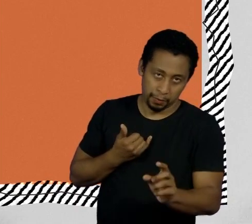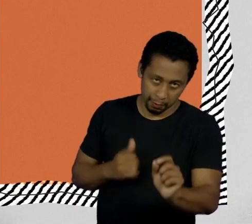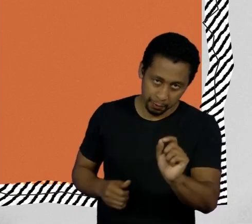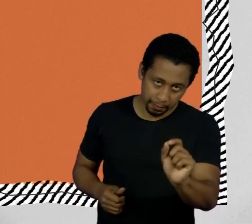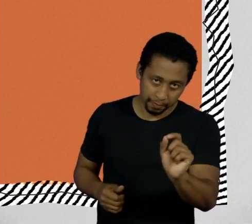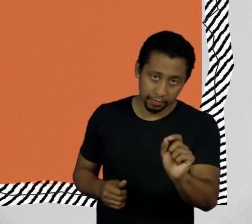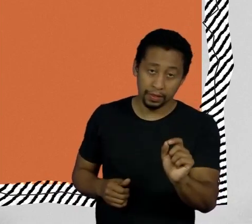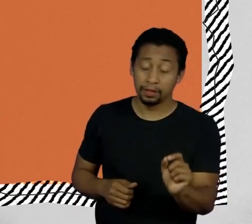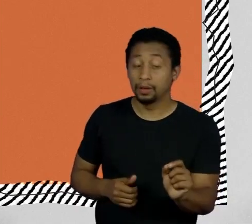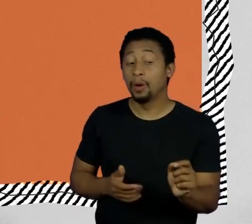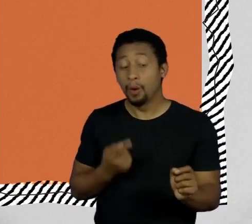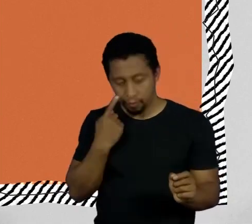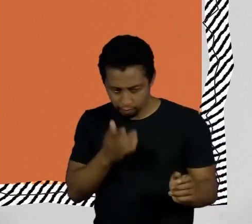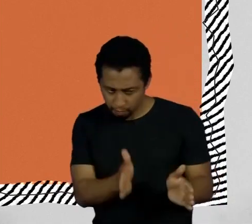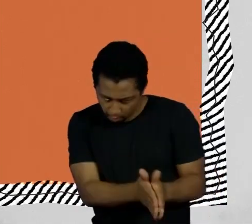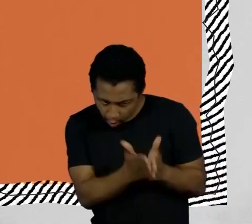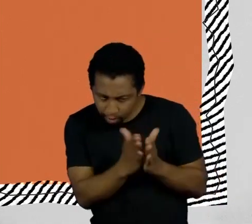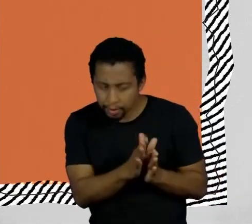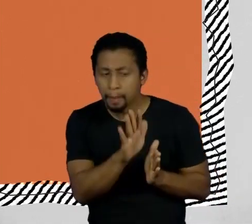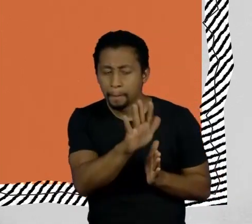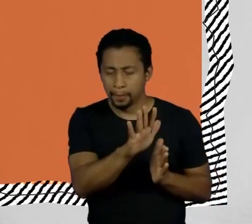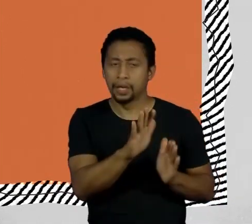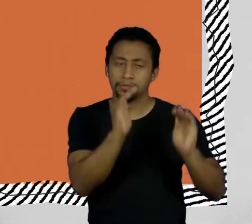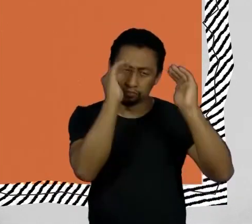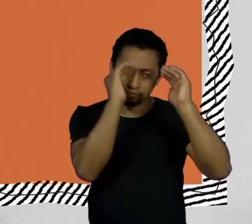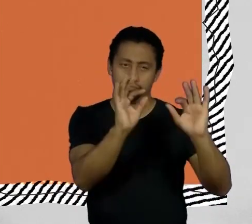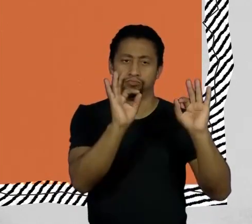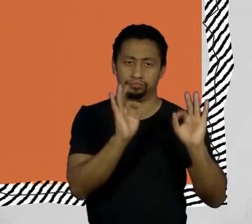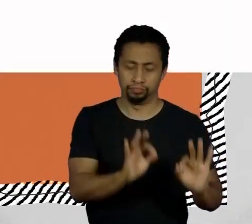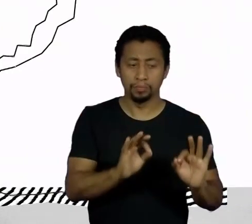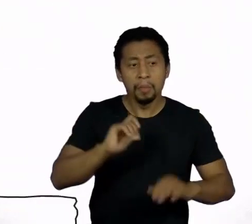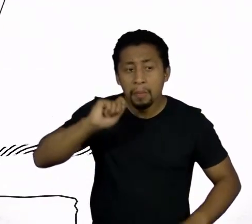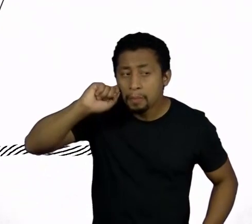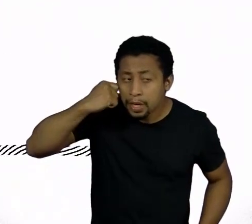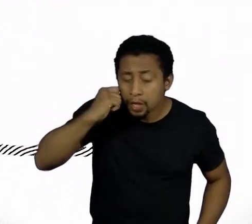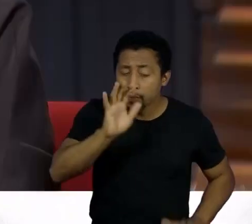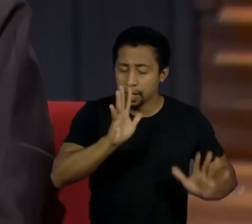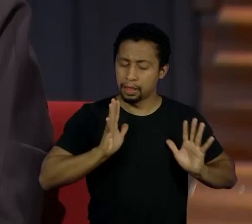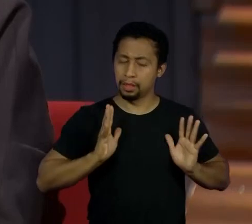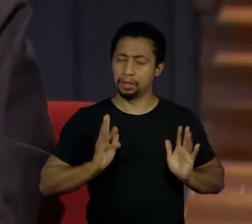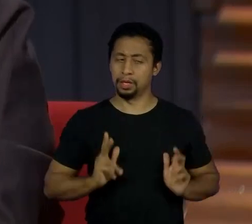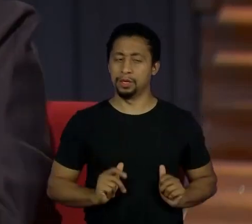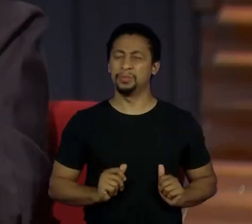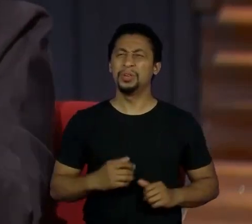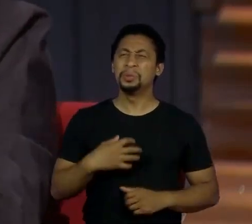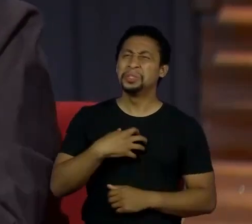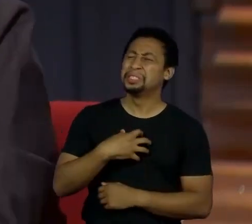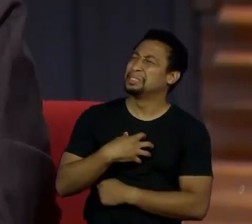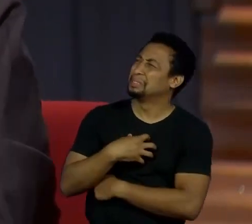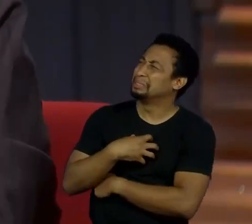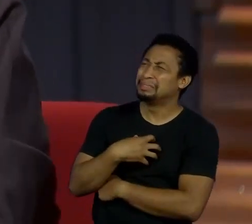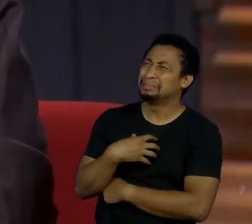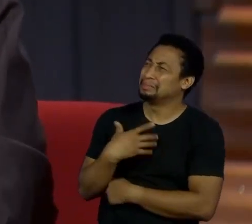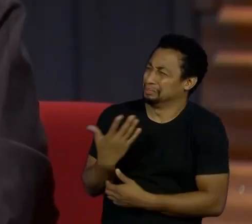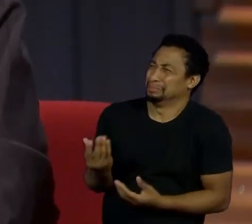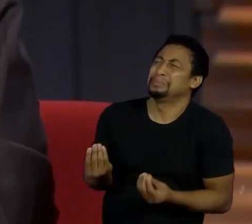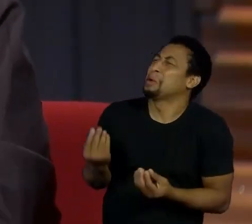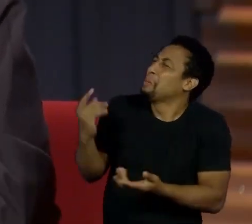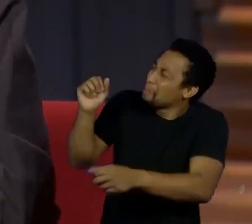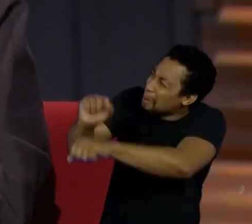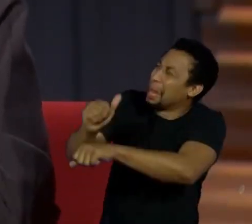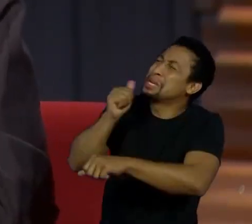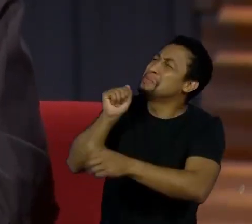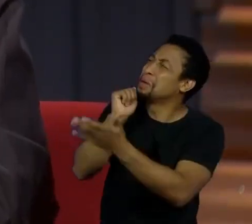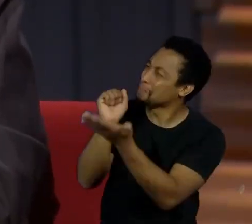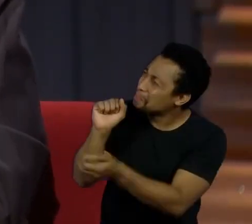pobre mas honesto preto mas limpinho isso me irritava um pouco com isso mãe ela falou meu filho